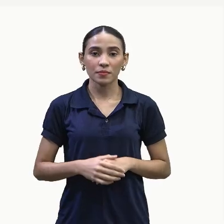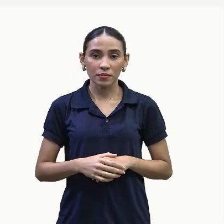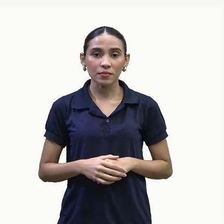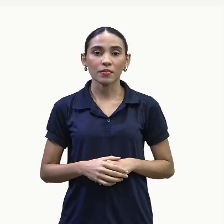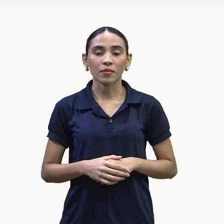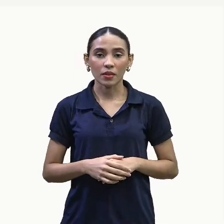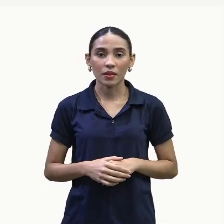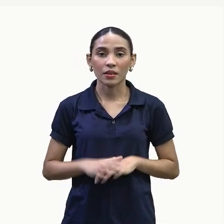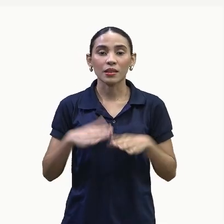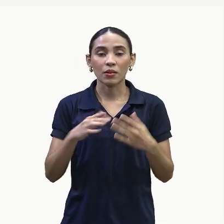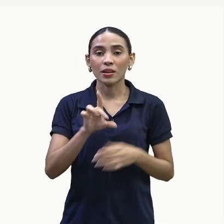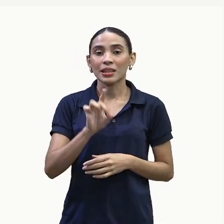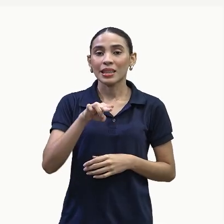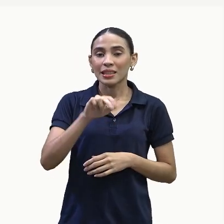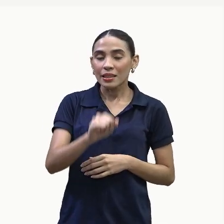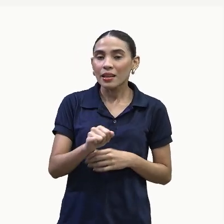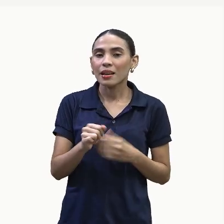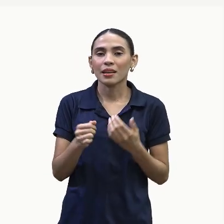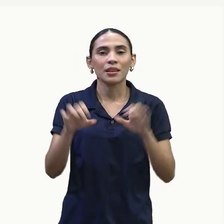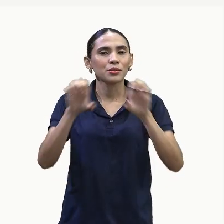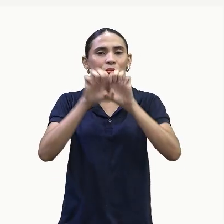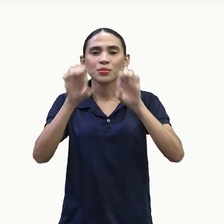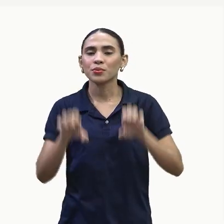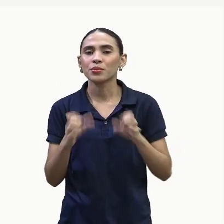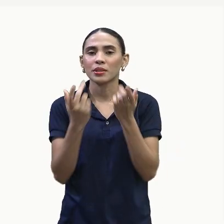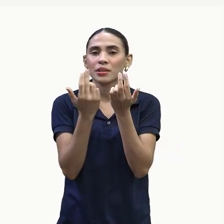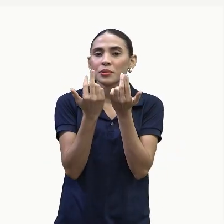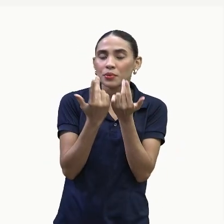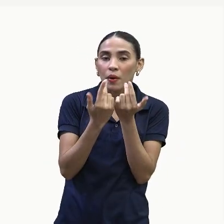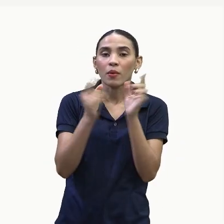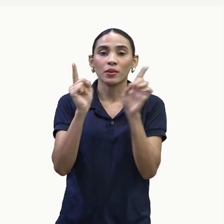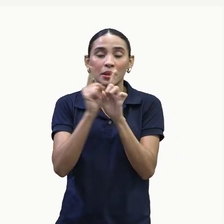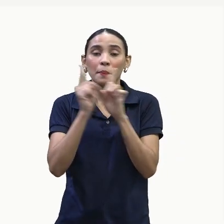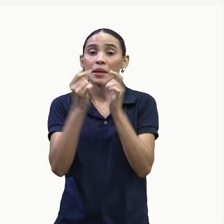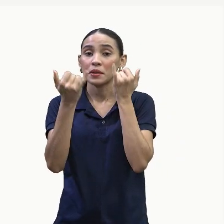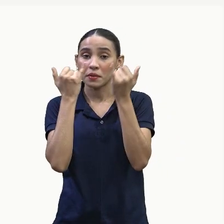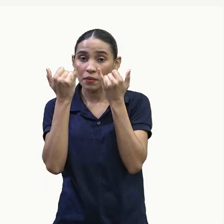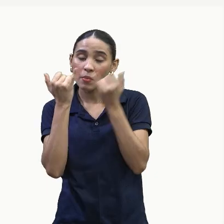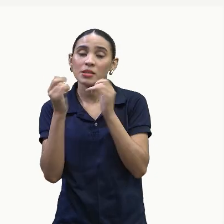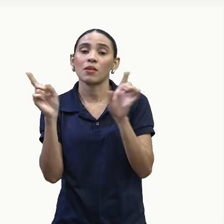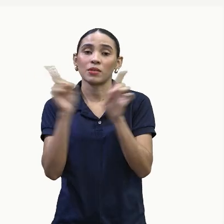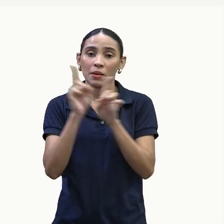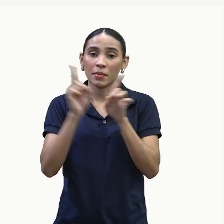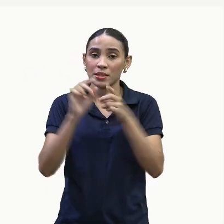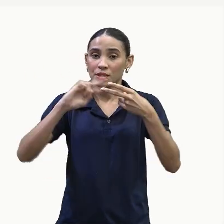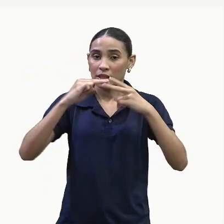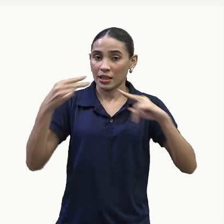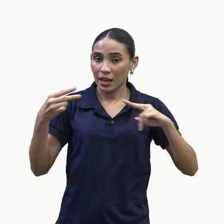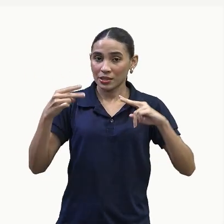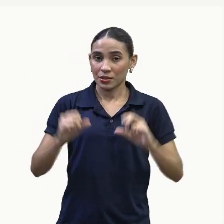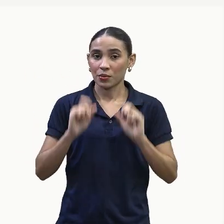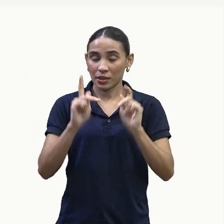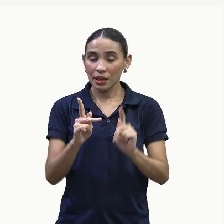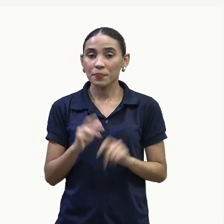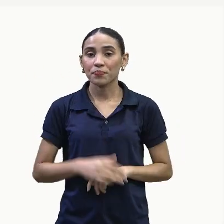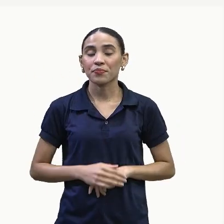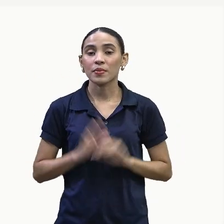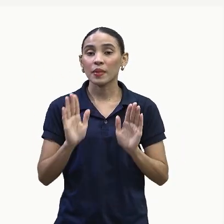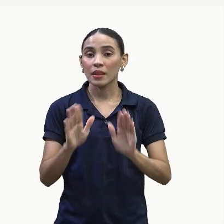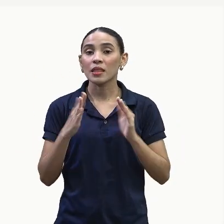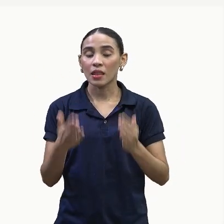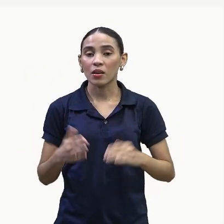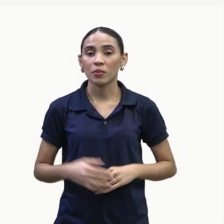também tem esse DNA com as mesmas estruturas, com as mesmas informações genéticas, tá? E aí